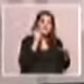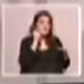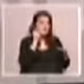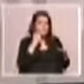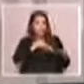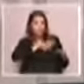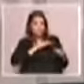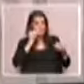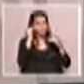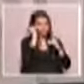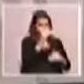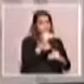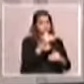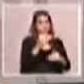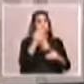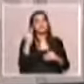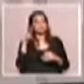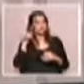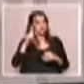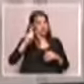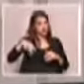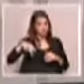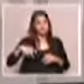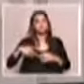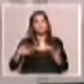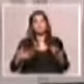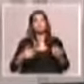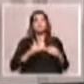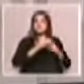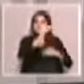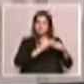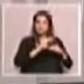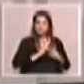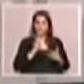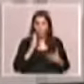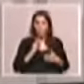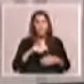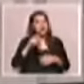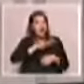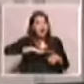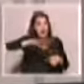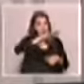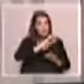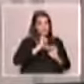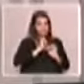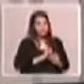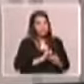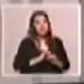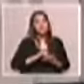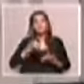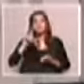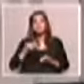Coimbra. São cerca de 3 mil quilómetros quadrados. Portanto, para além de ter que ser produzido naquele território, tem duas